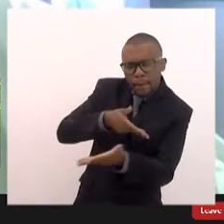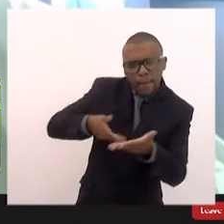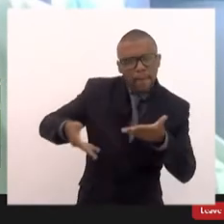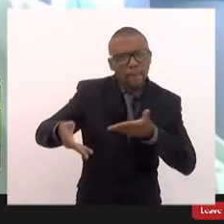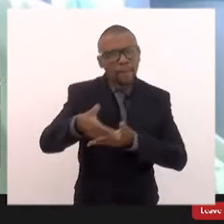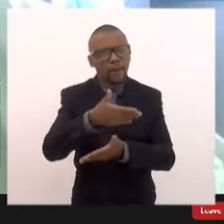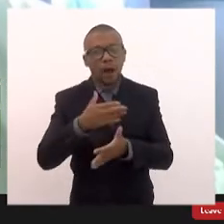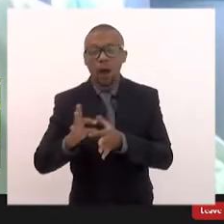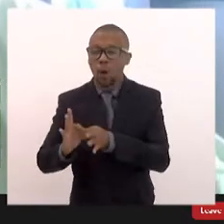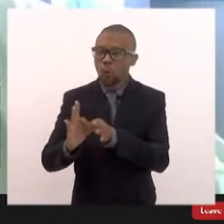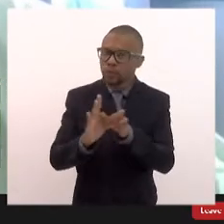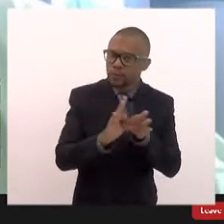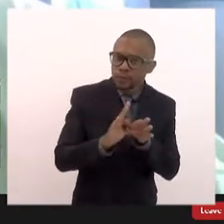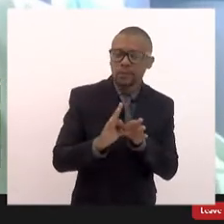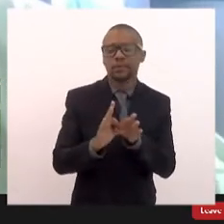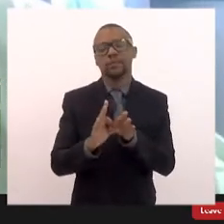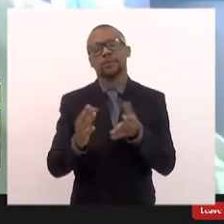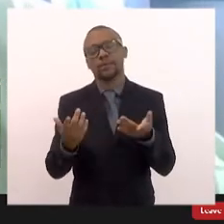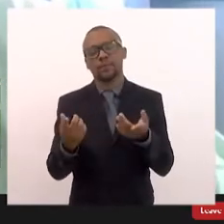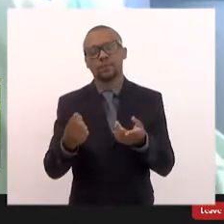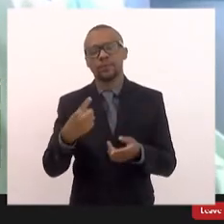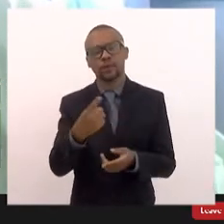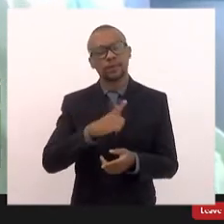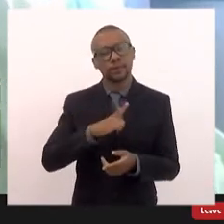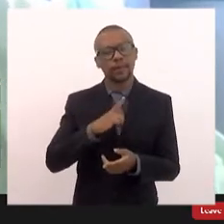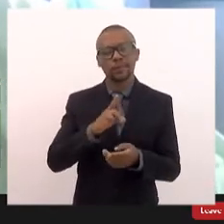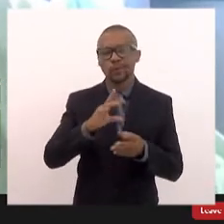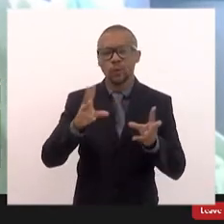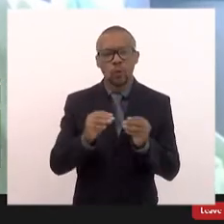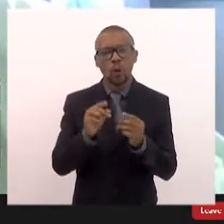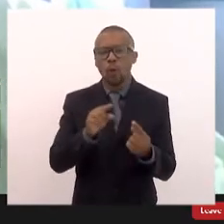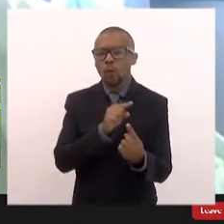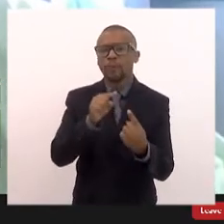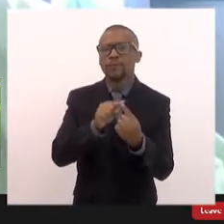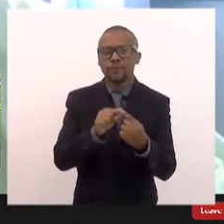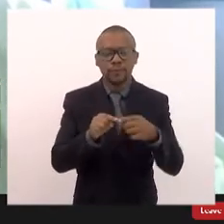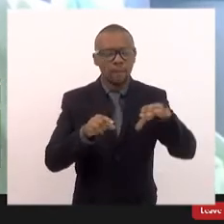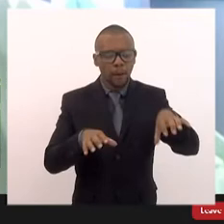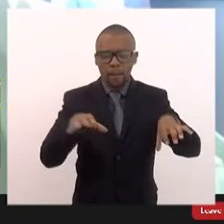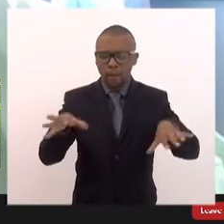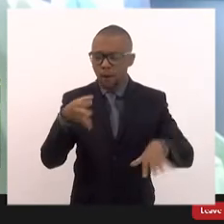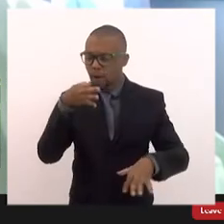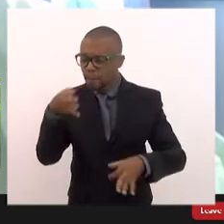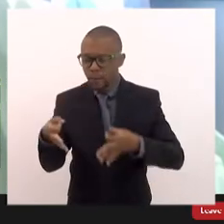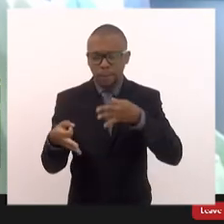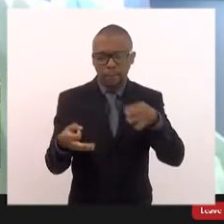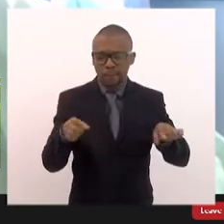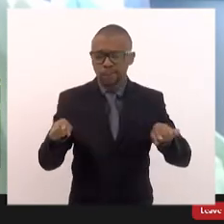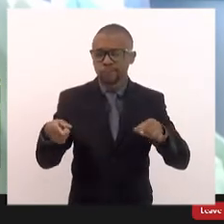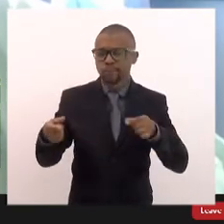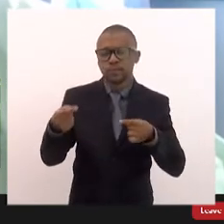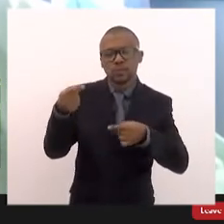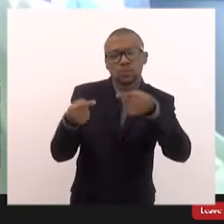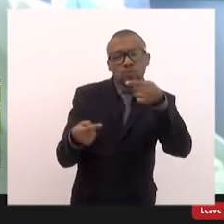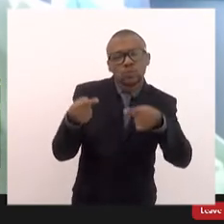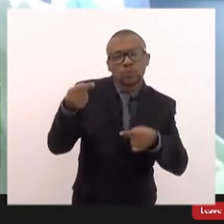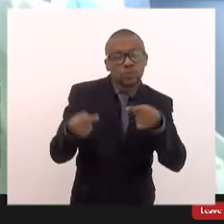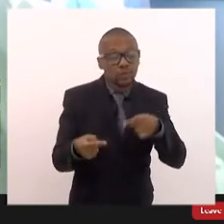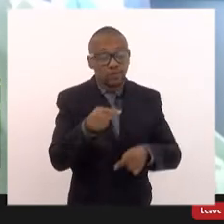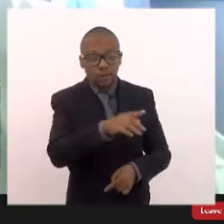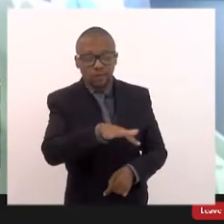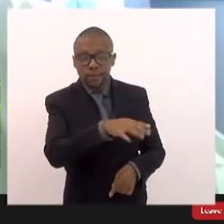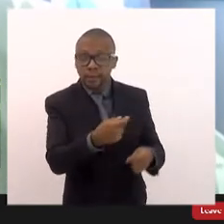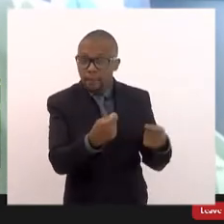com idas e vindas, e vamos ter um quadro objetivo, vendo os dois lados da questão, né? O lado de quem precisa